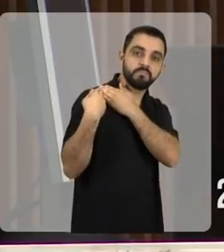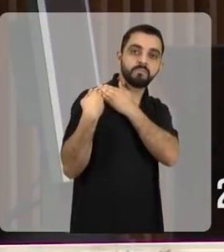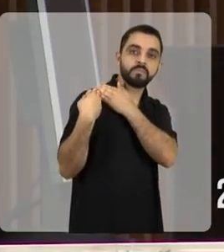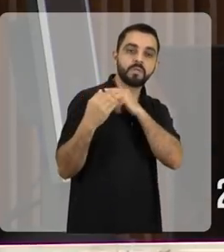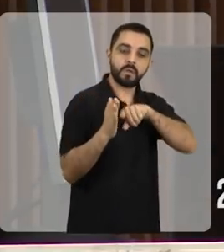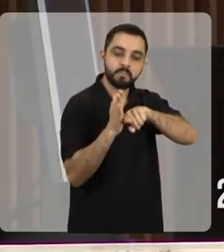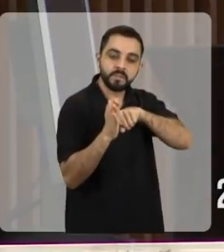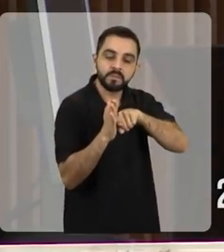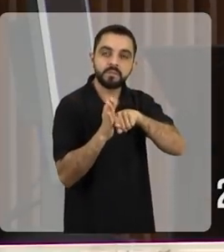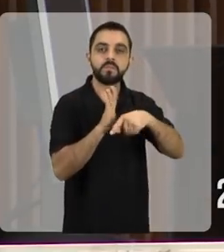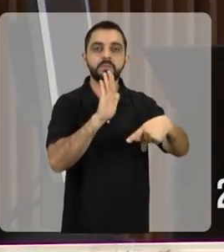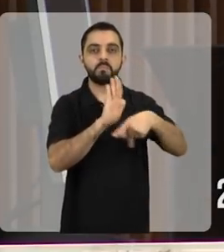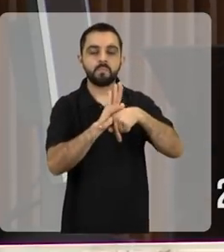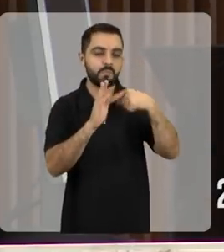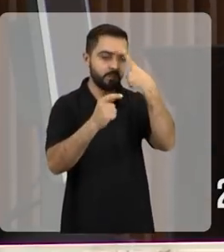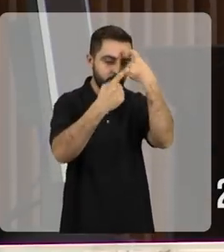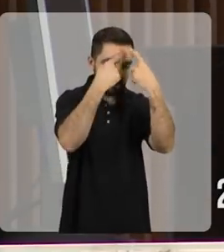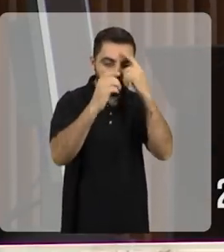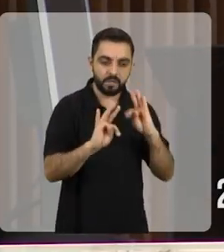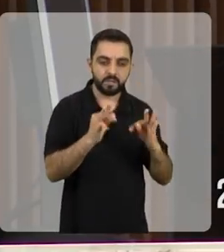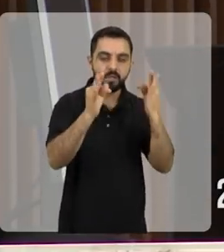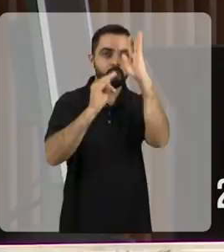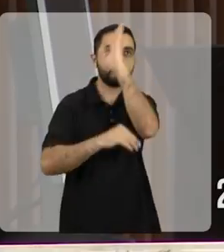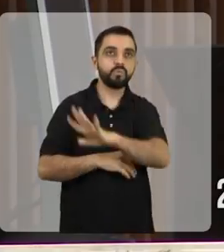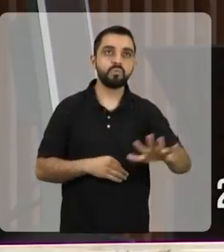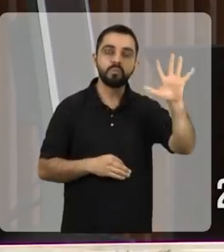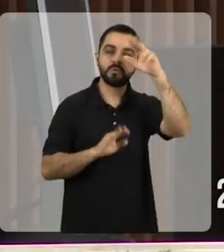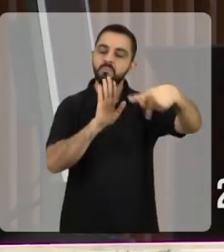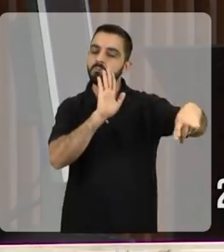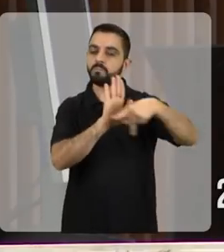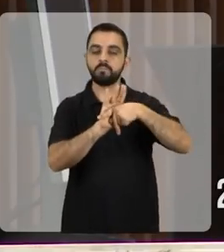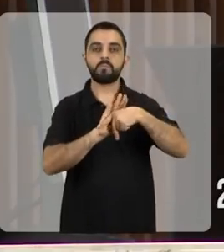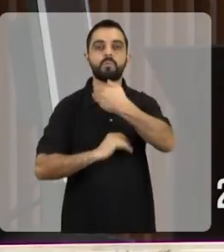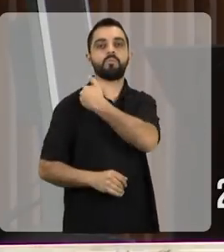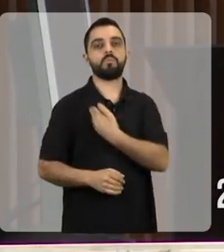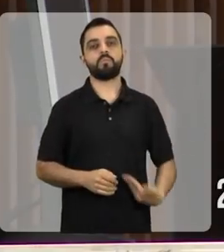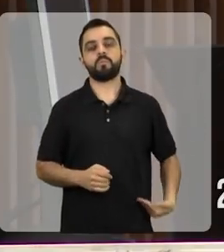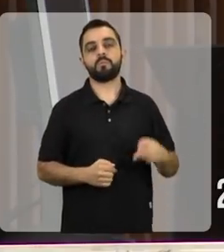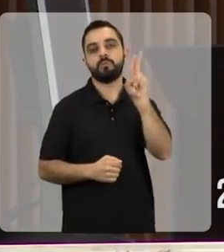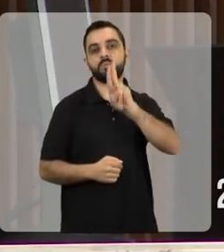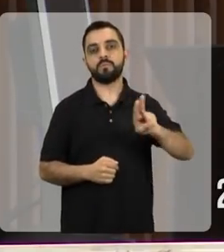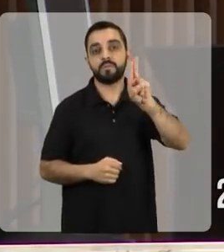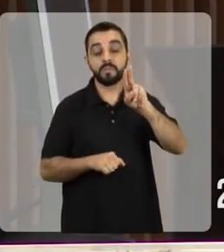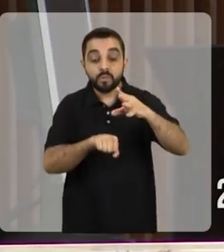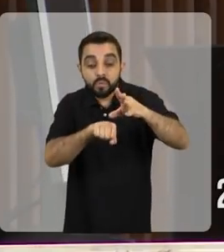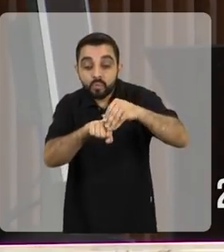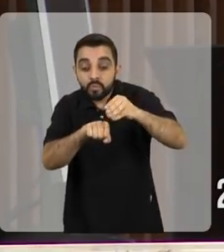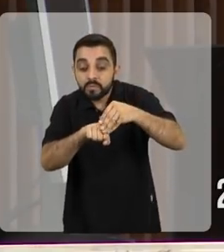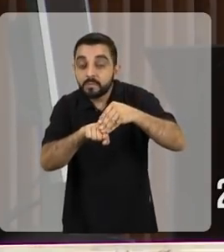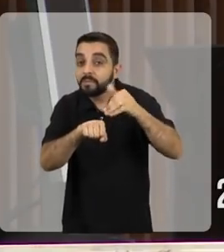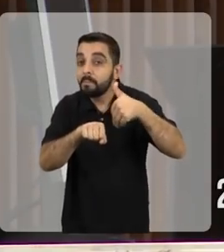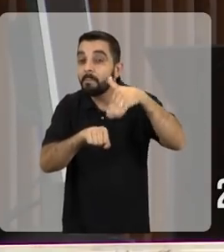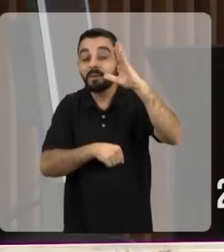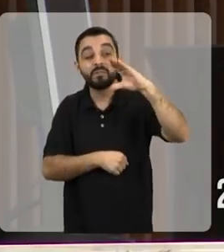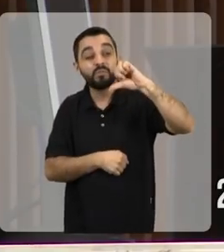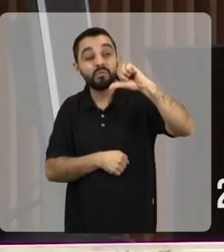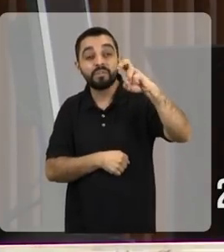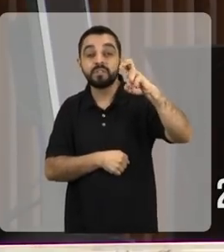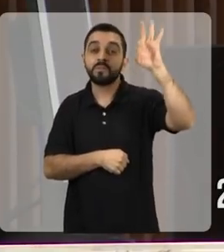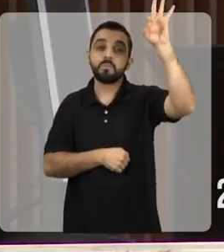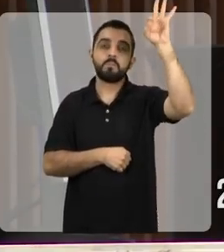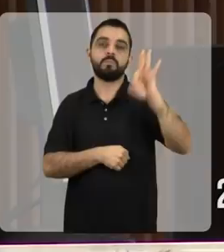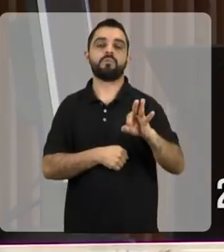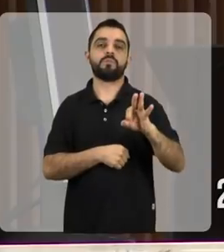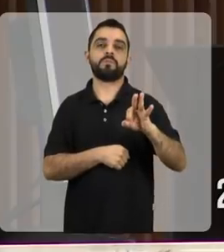ciência da tecnologia e da inovação no brasil o conhecimento brasileiro em mais de 95 por cento de sua produção